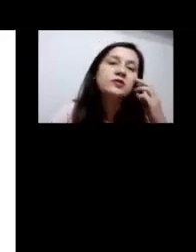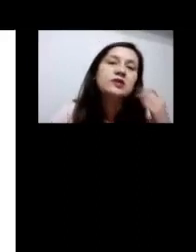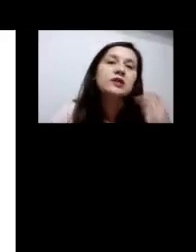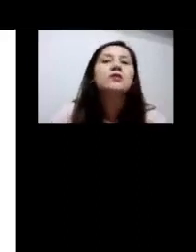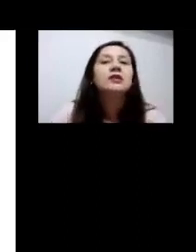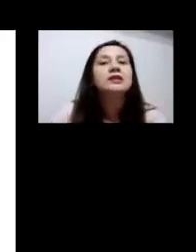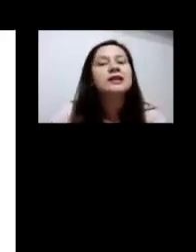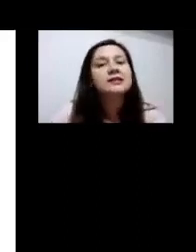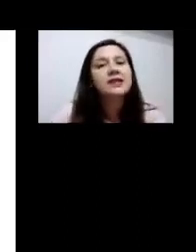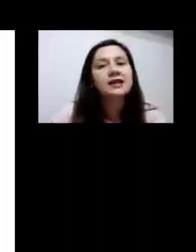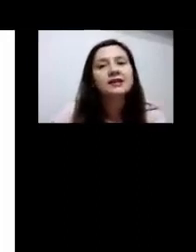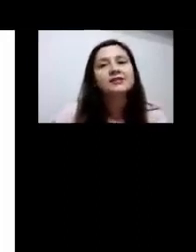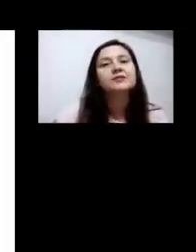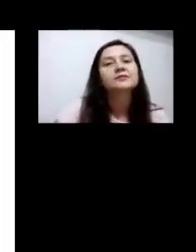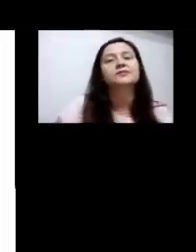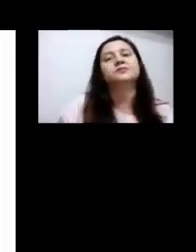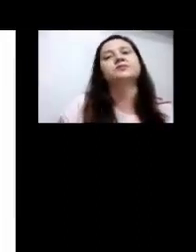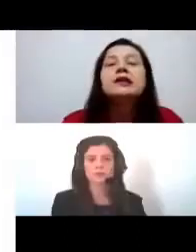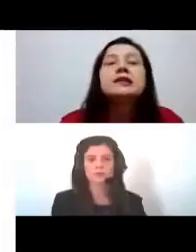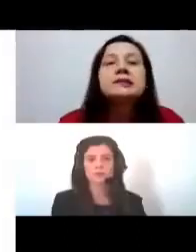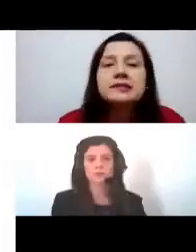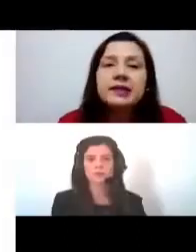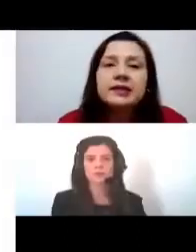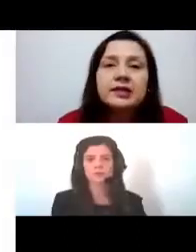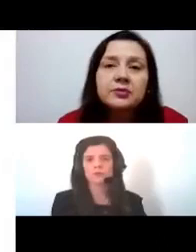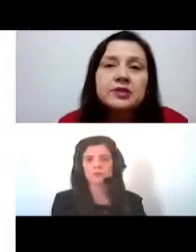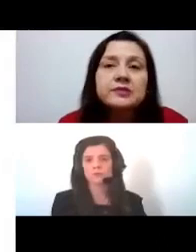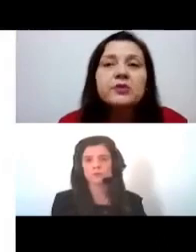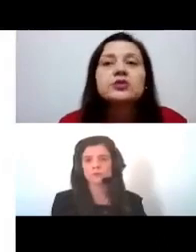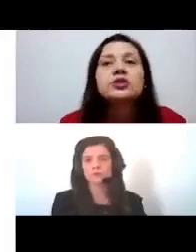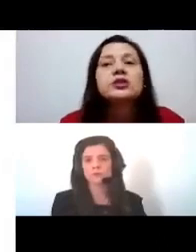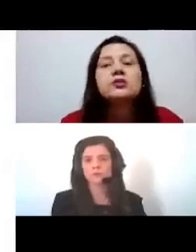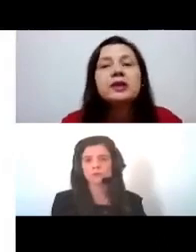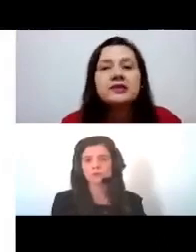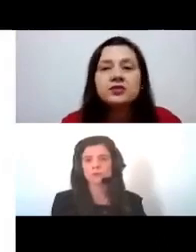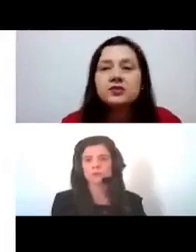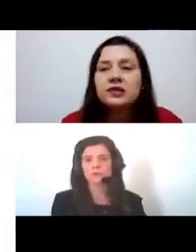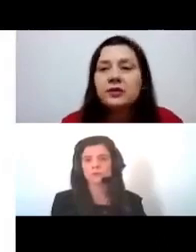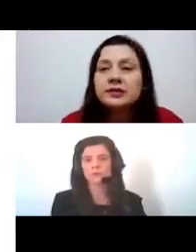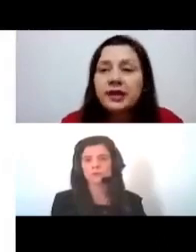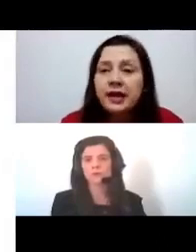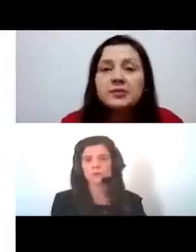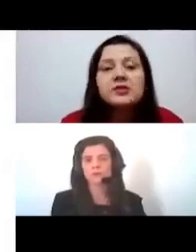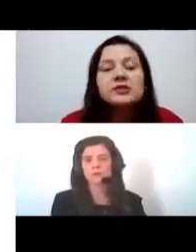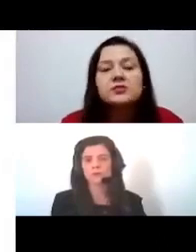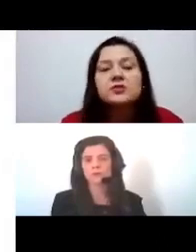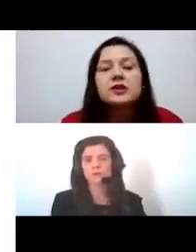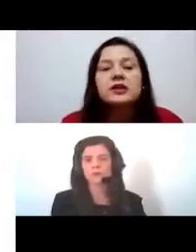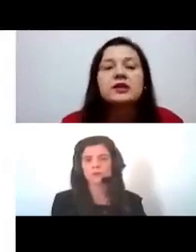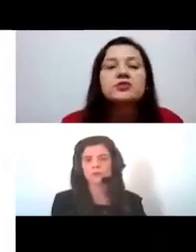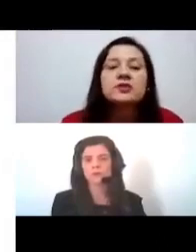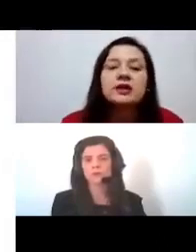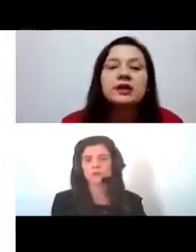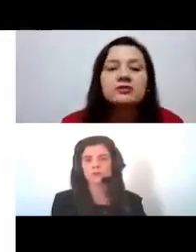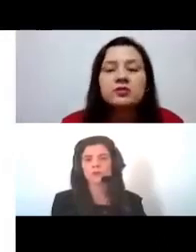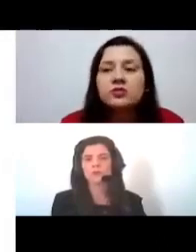é a função da Sagra. Aí na Secretaria Municipal do Bem-Estar Social, a SEBS, nós temos o